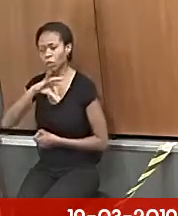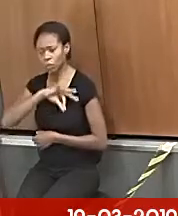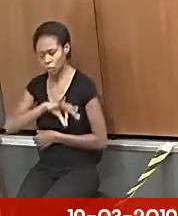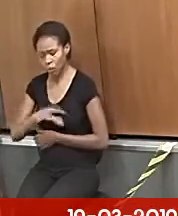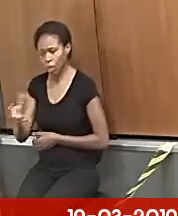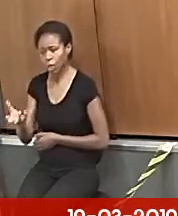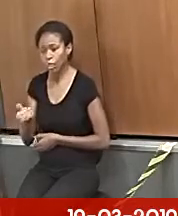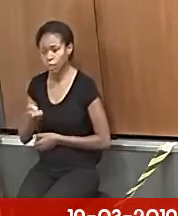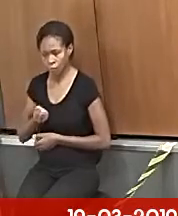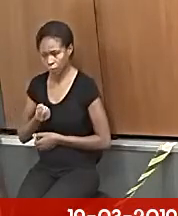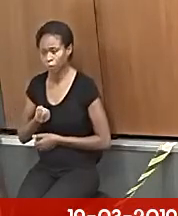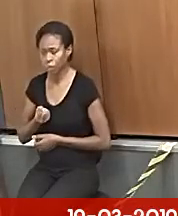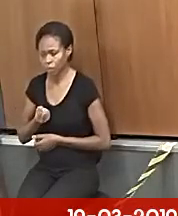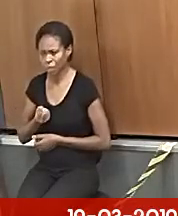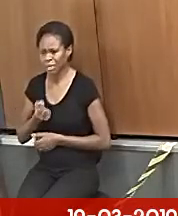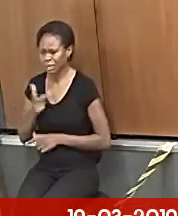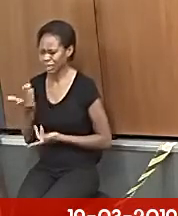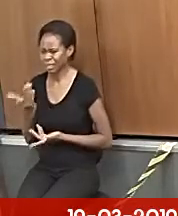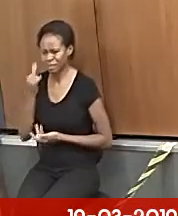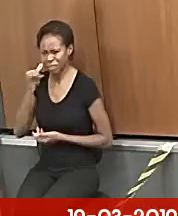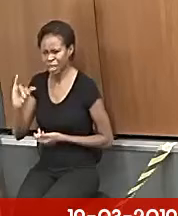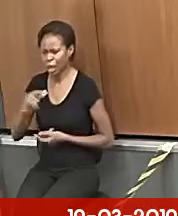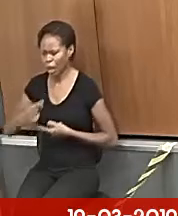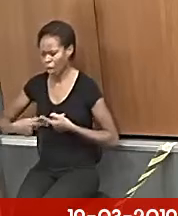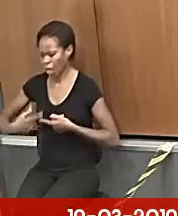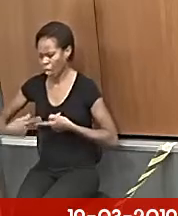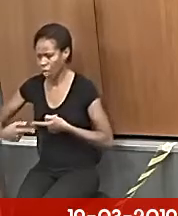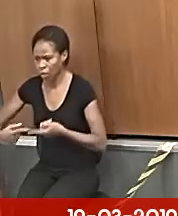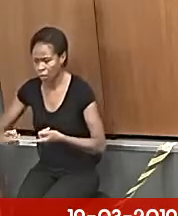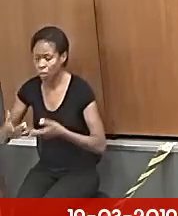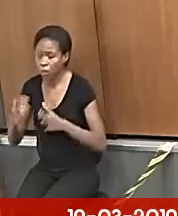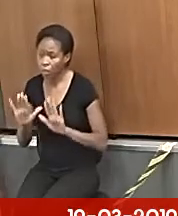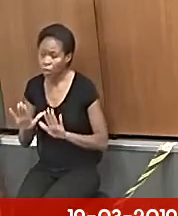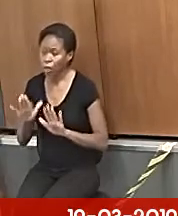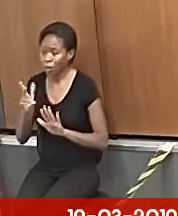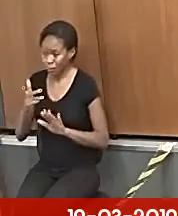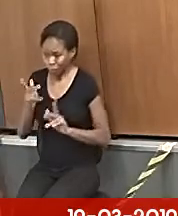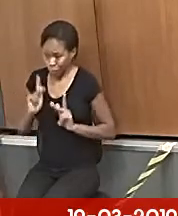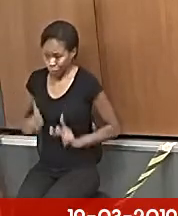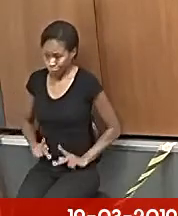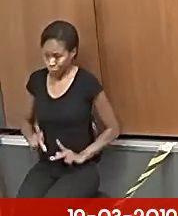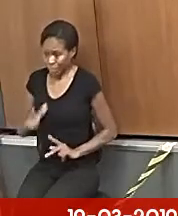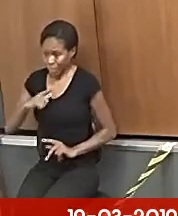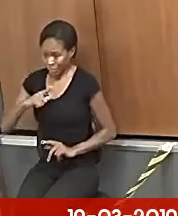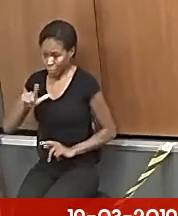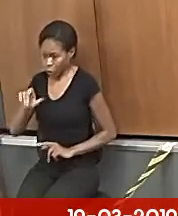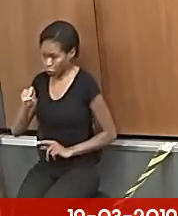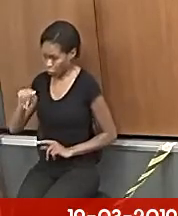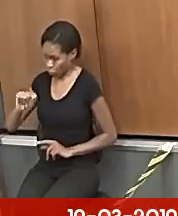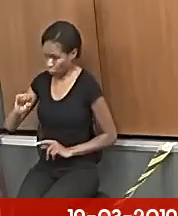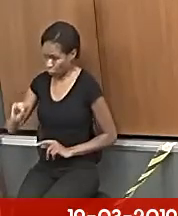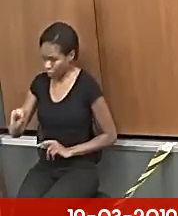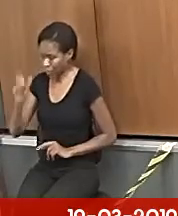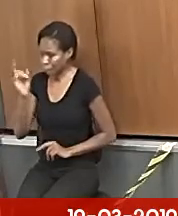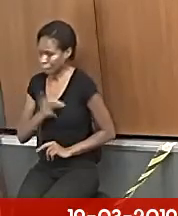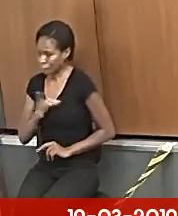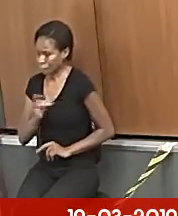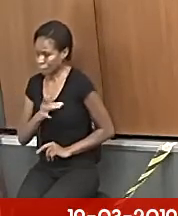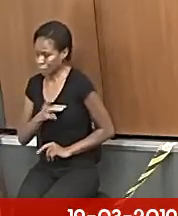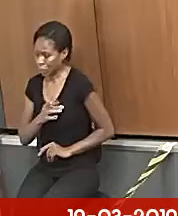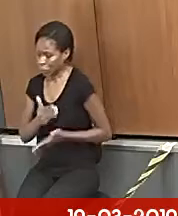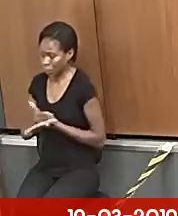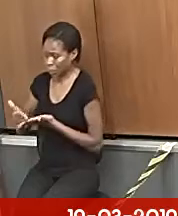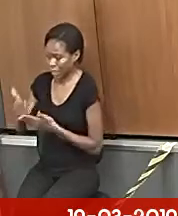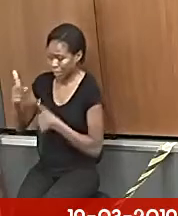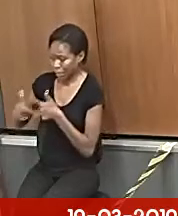trânsito então ao medo das pessoas que usa ok é diva ipo mercado de trabalho e depois não receber e